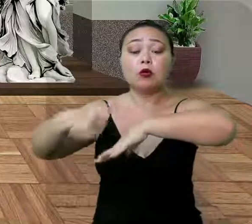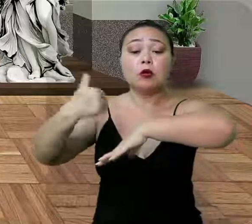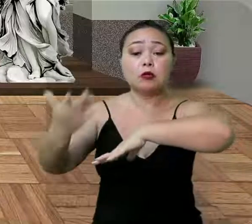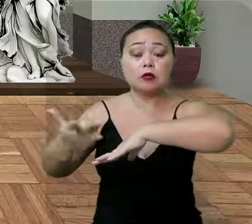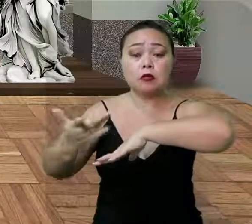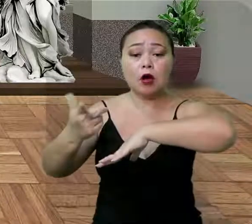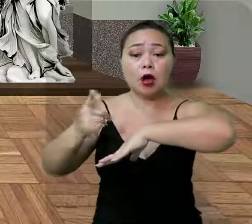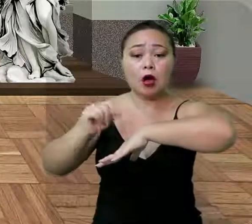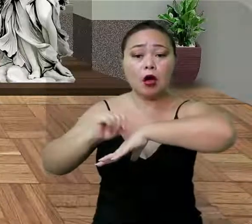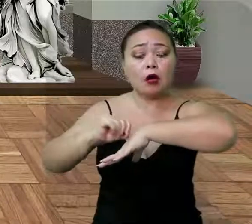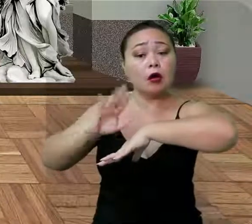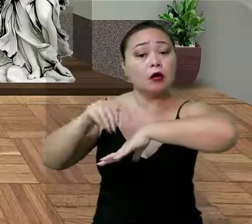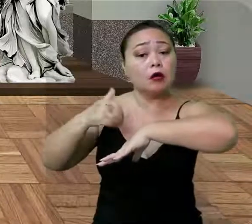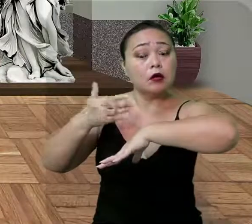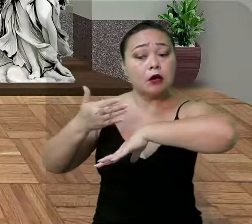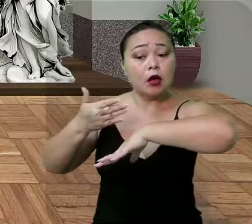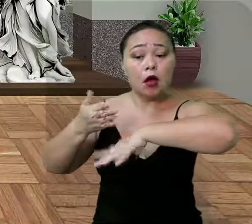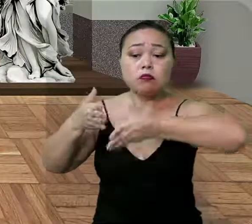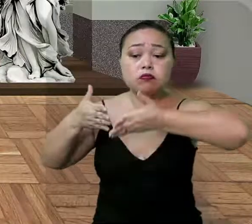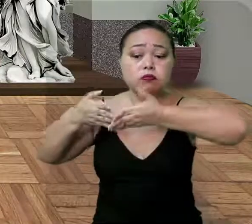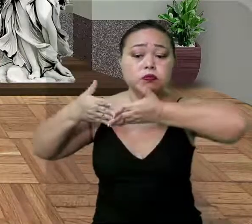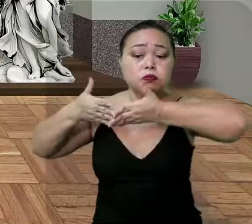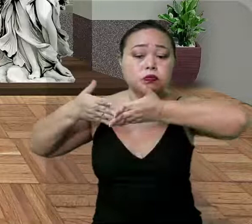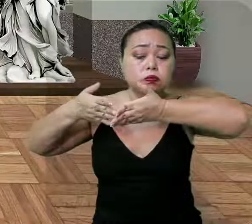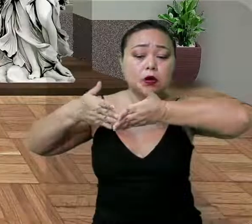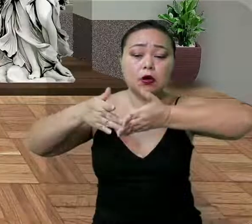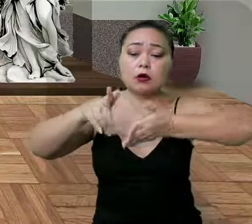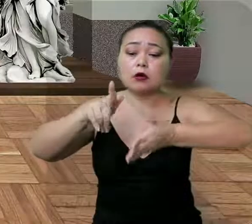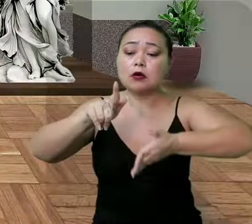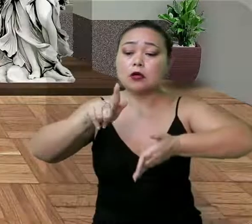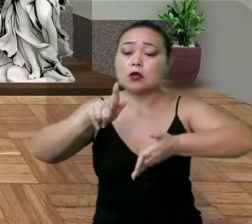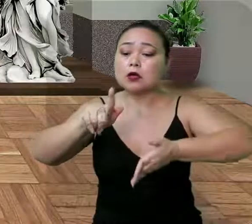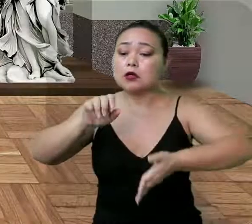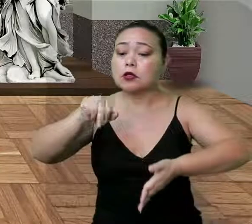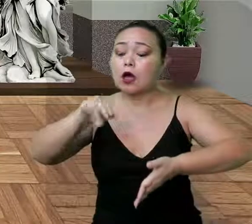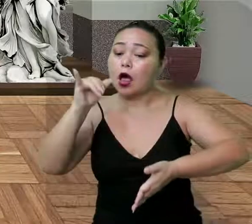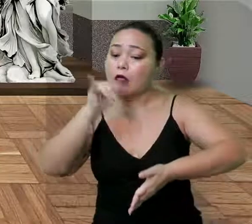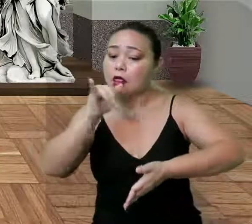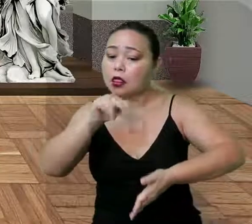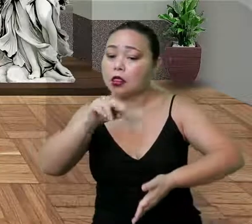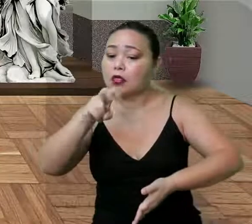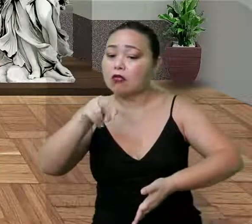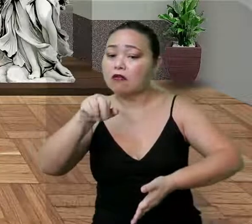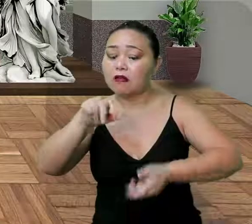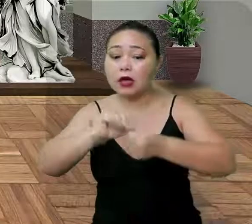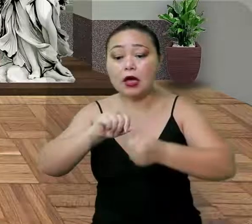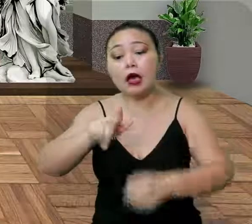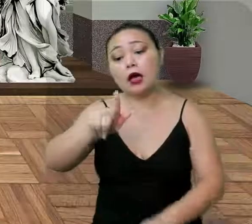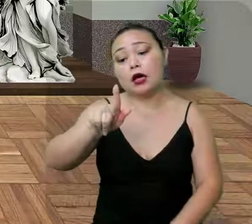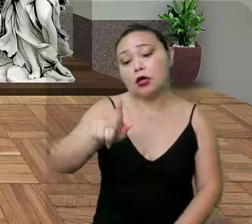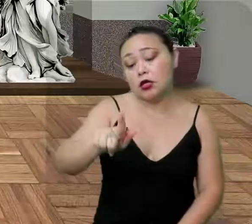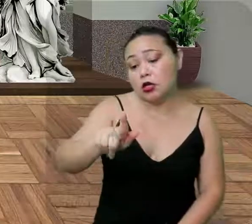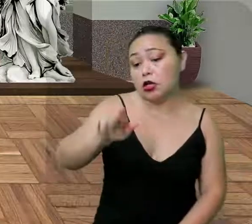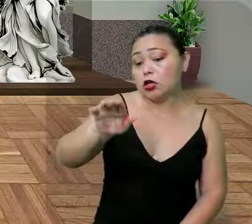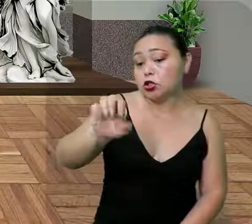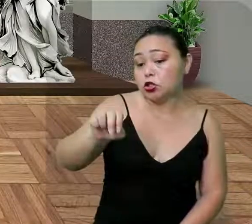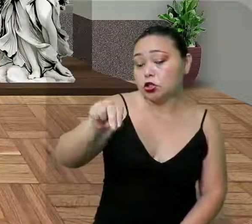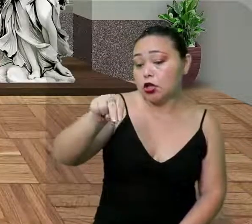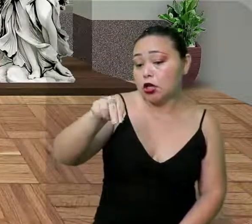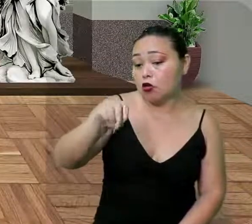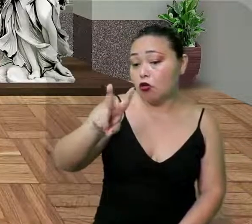eu for levar o por embarcações de novo vezes os italianos até porque Gênova é um dos